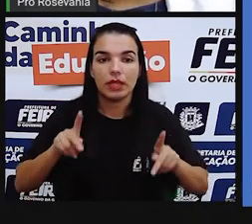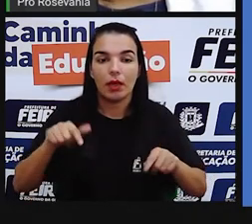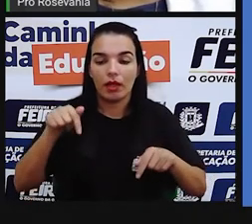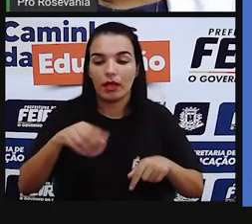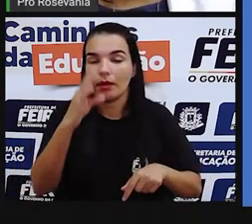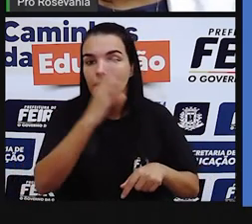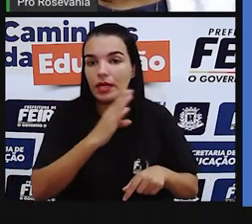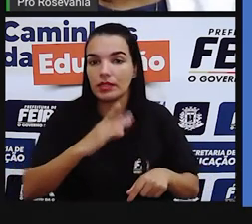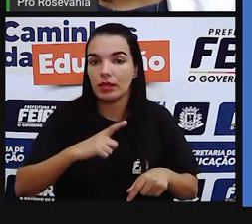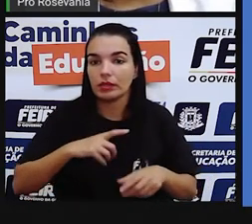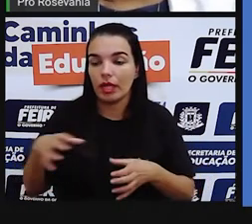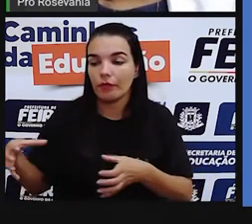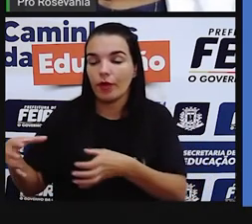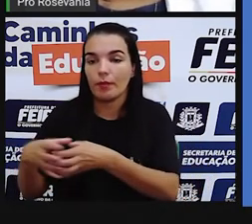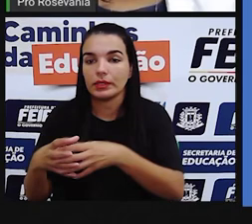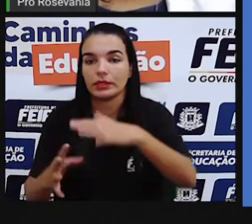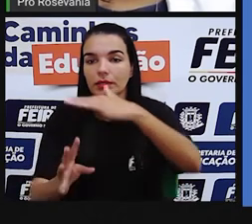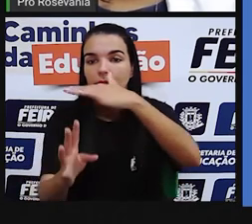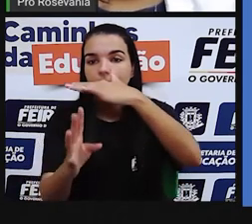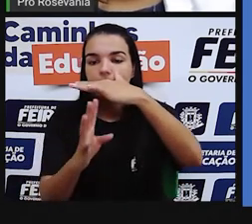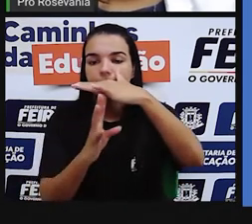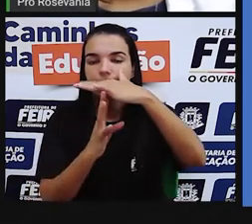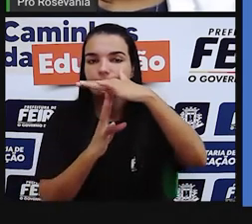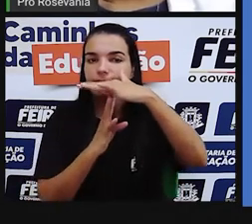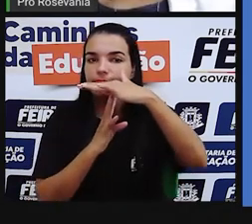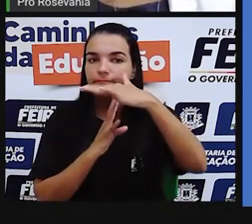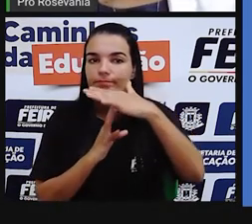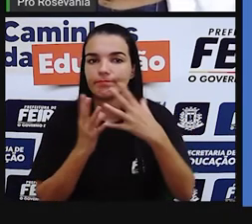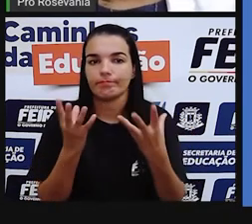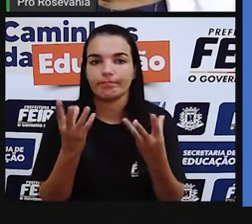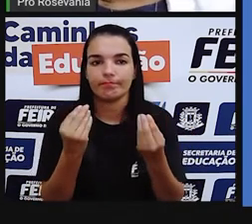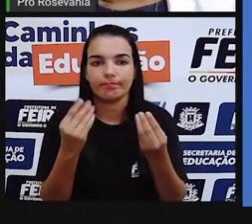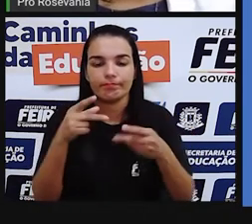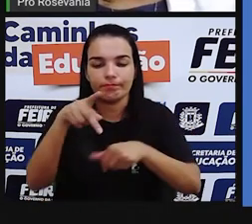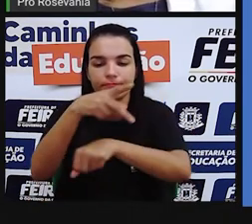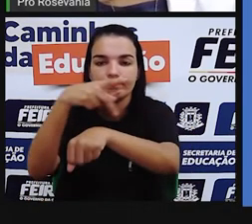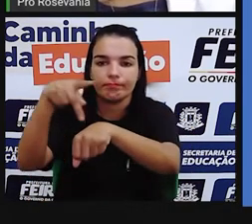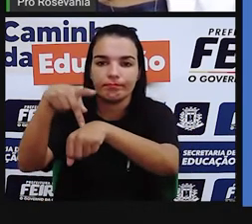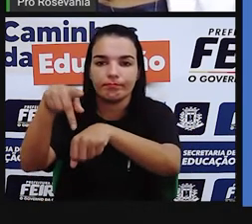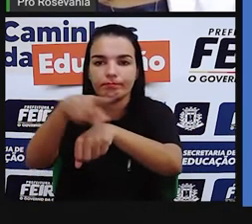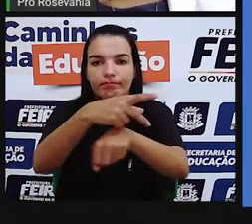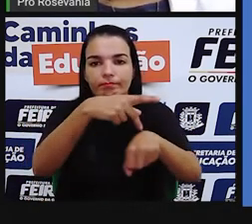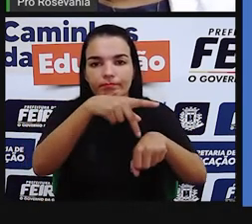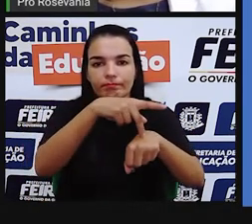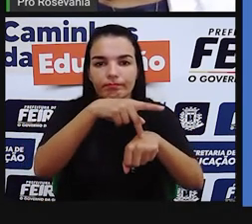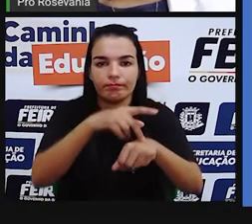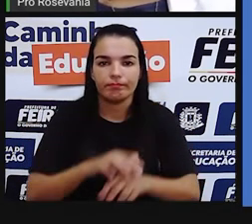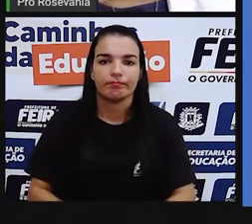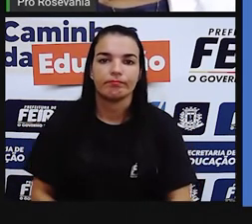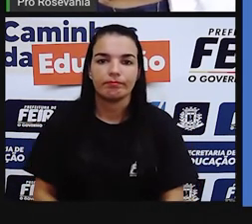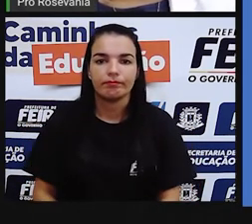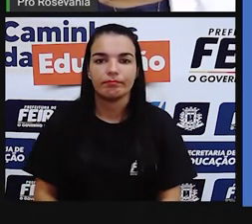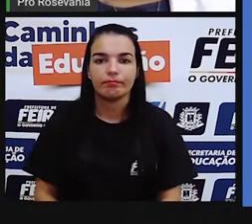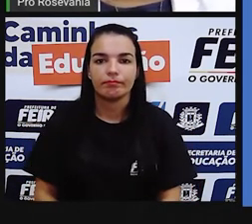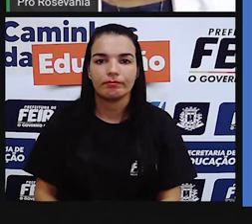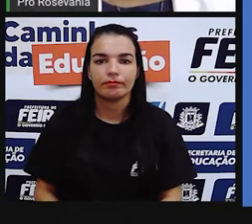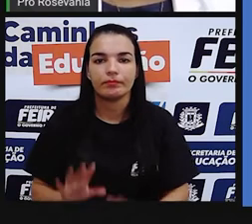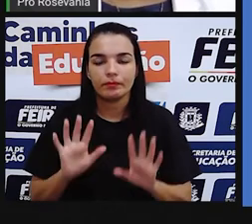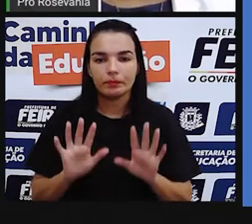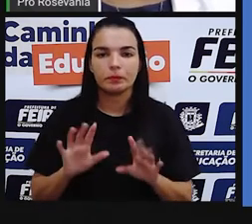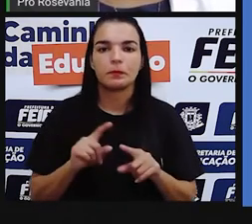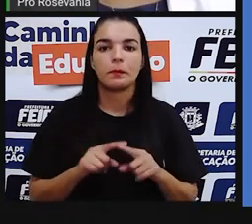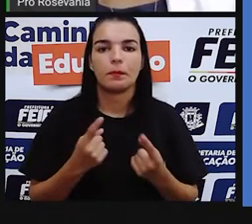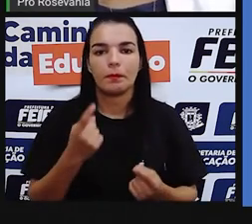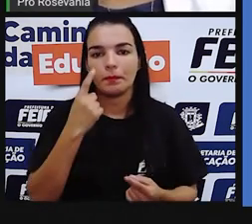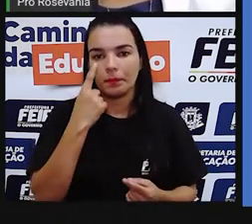do mundo. Bora dividir, aqui tem essas duas partes. Vamos falar do primeiro. Para falar a verdade, a gente olha para todos